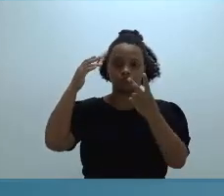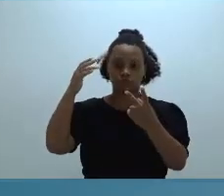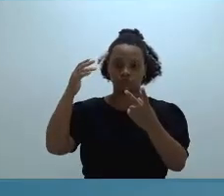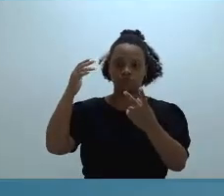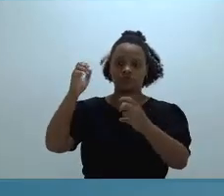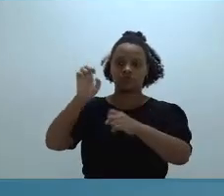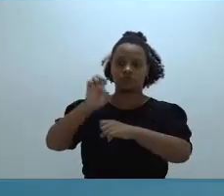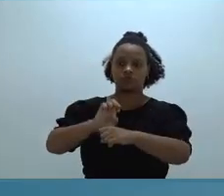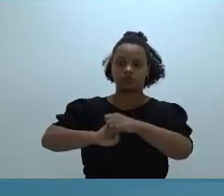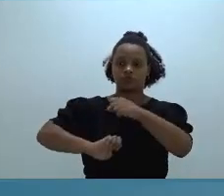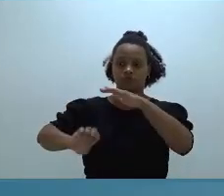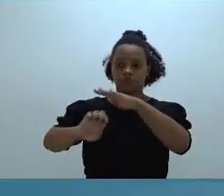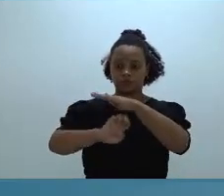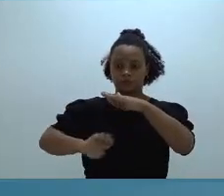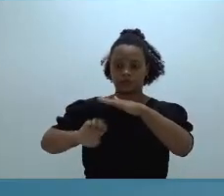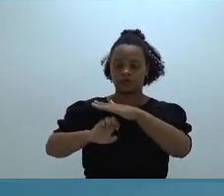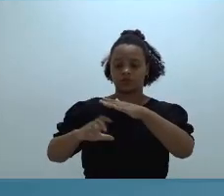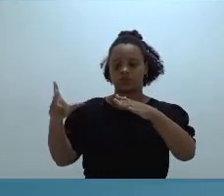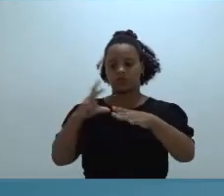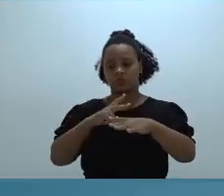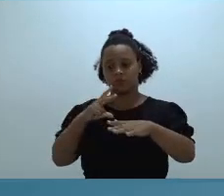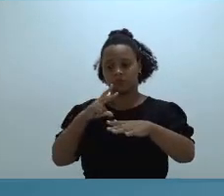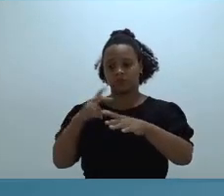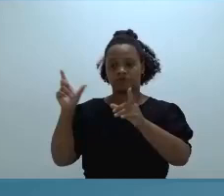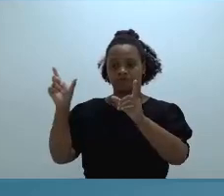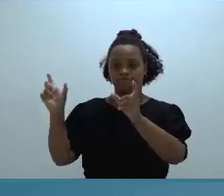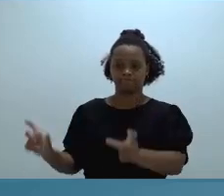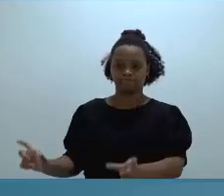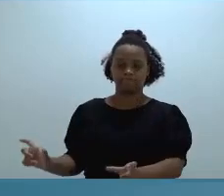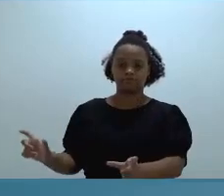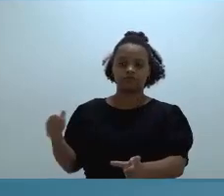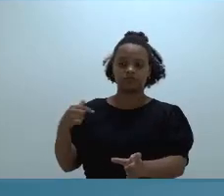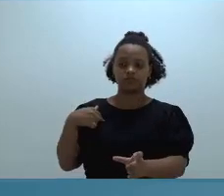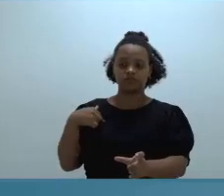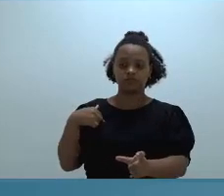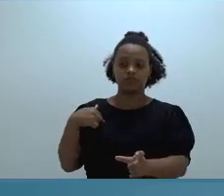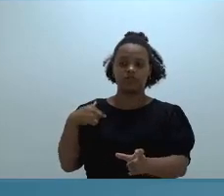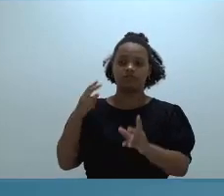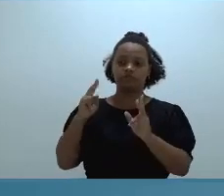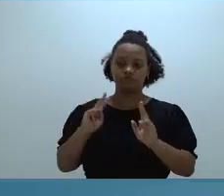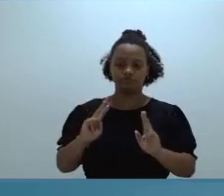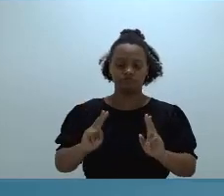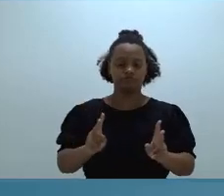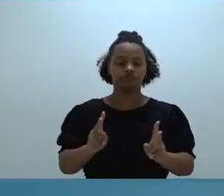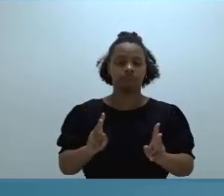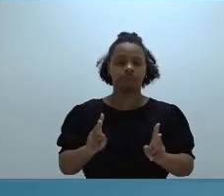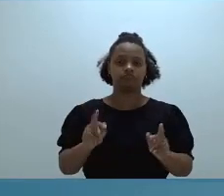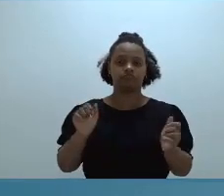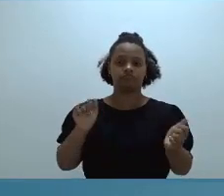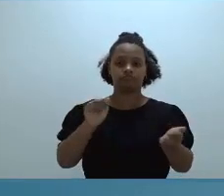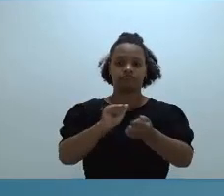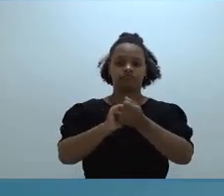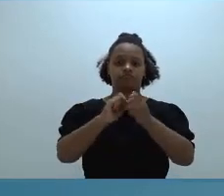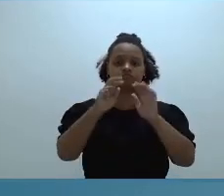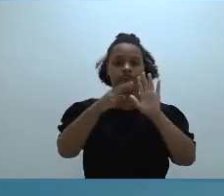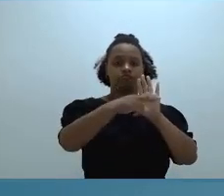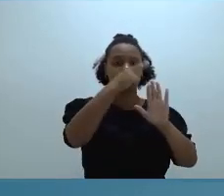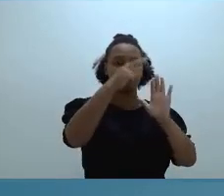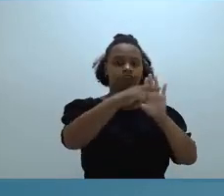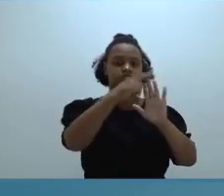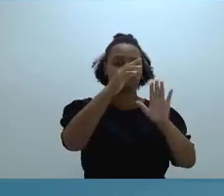privadas. Então, eu vou seguir acompanhando o voto do lado do senador